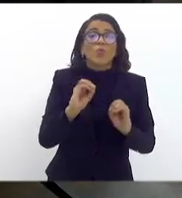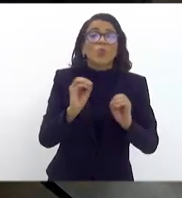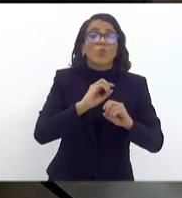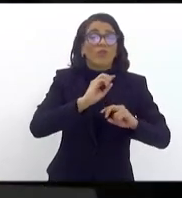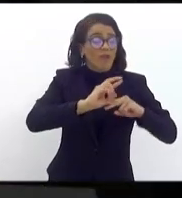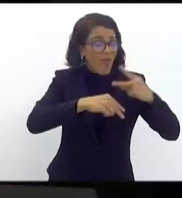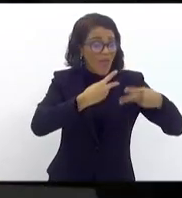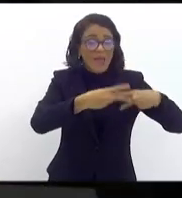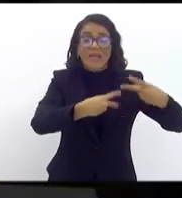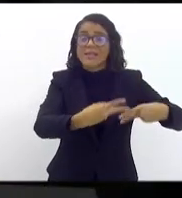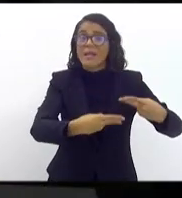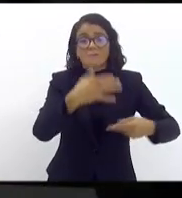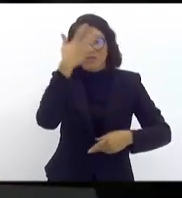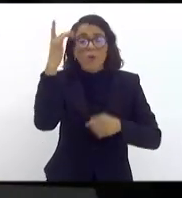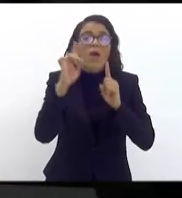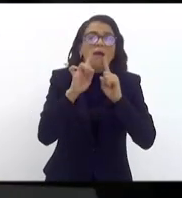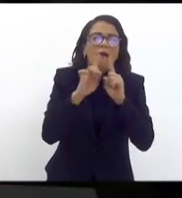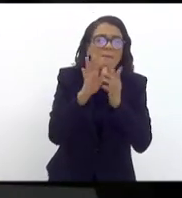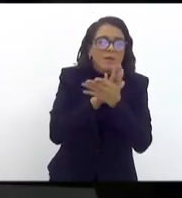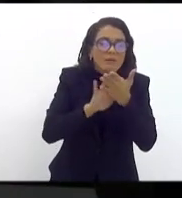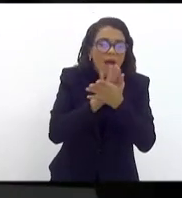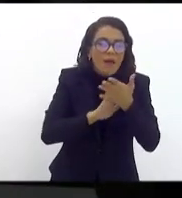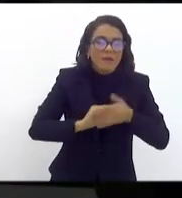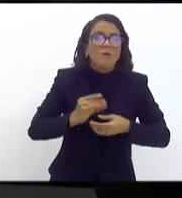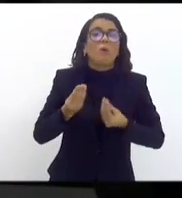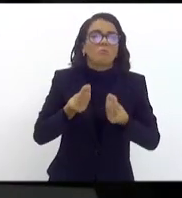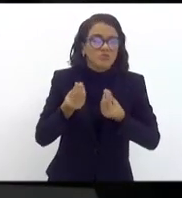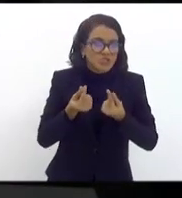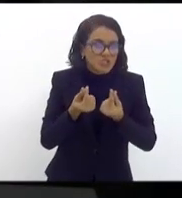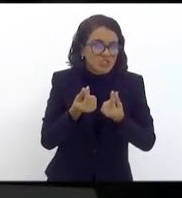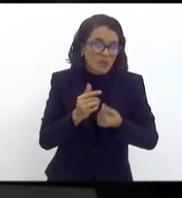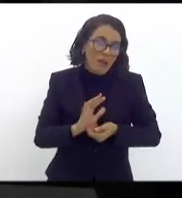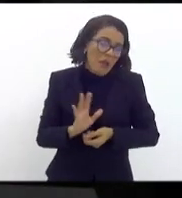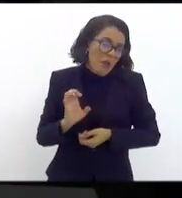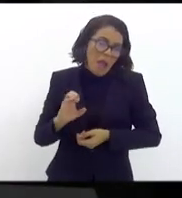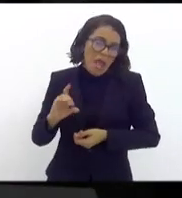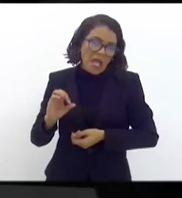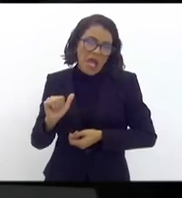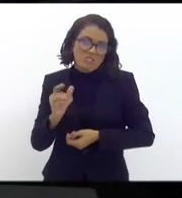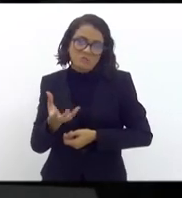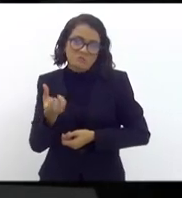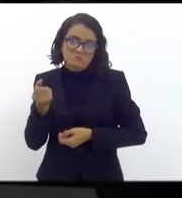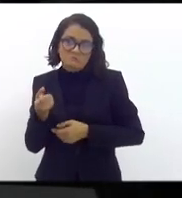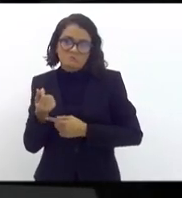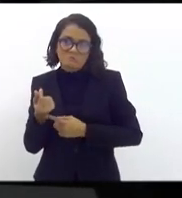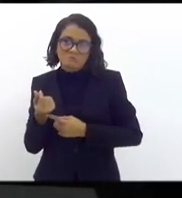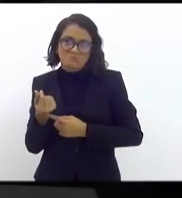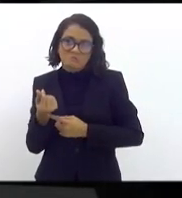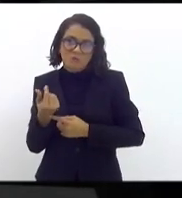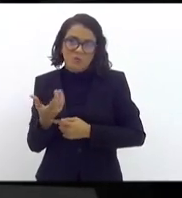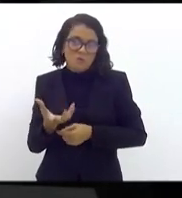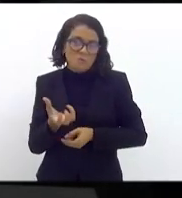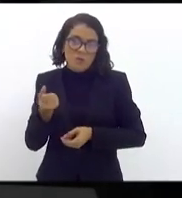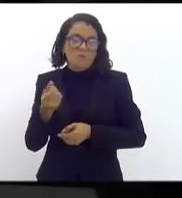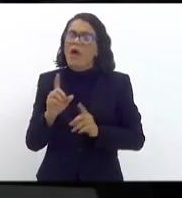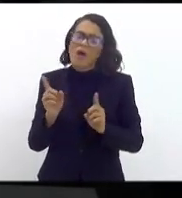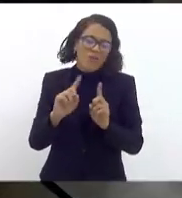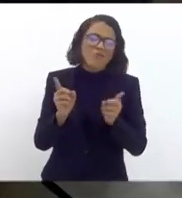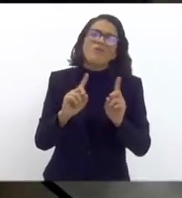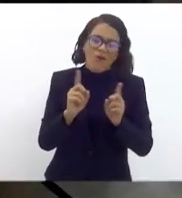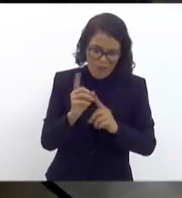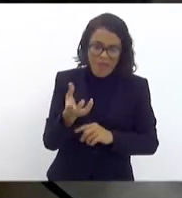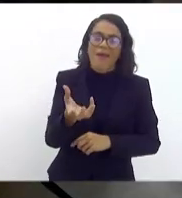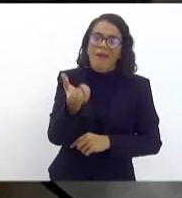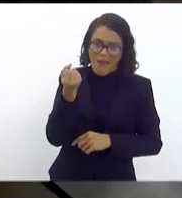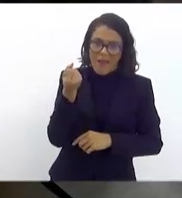herdeiros... Ninguém reclamando. Ninguém reclamando. Isso. Tá. Bem, então o ECAD não arrecadou. De maneira geral, não arrecadou.